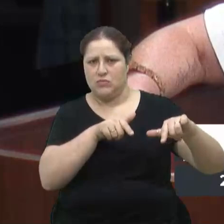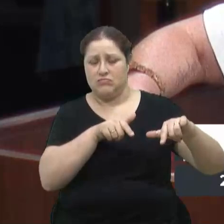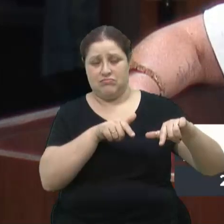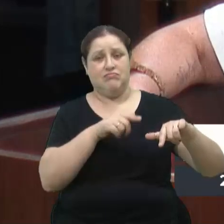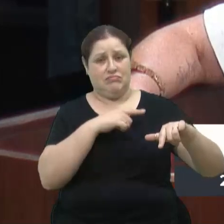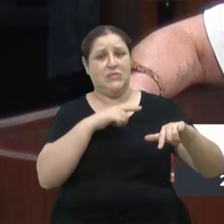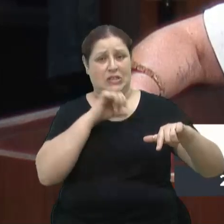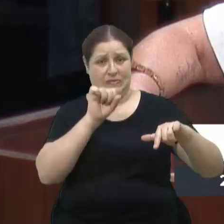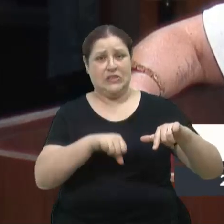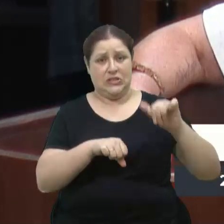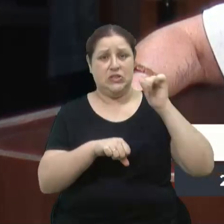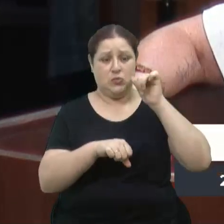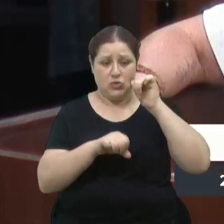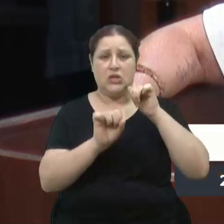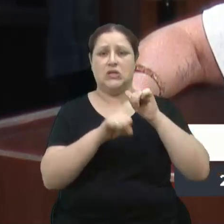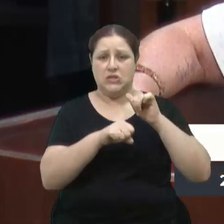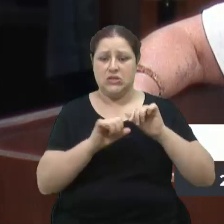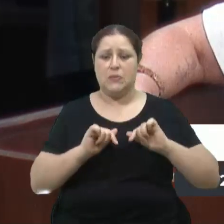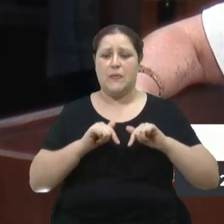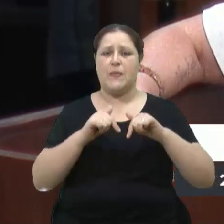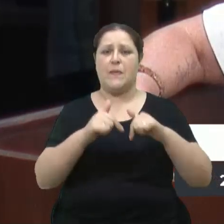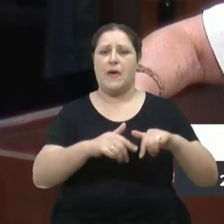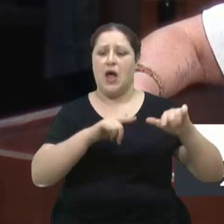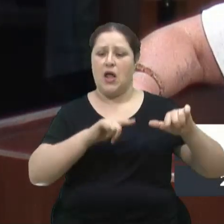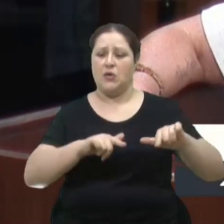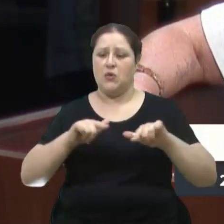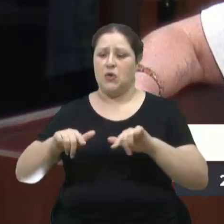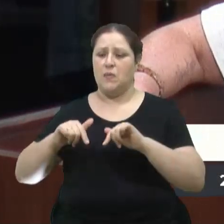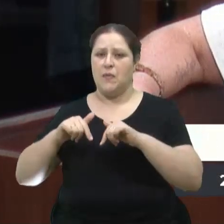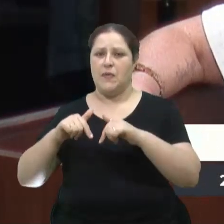quer dizer é que a nossa história sempre